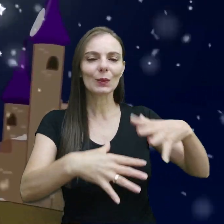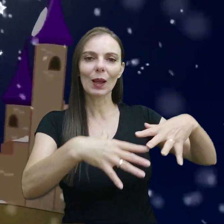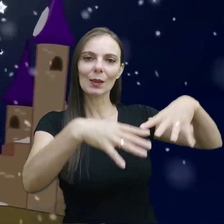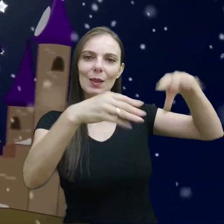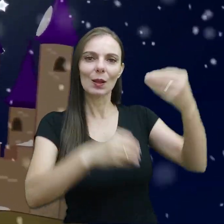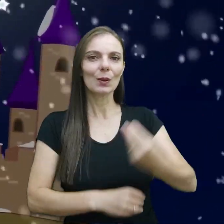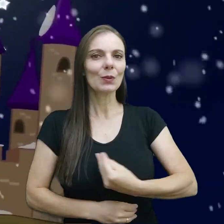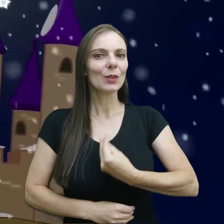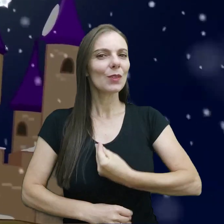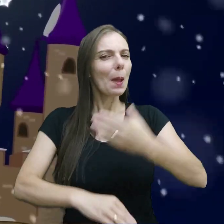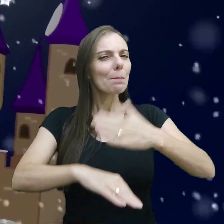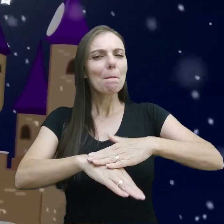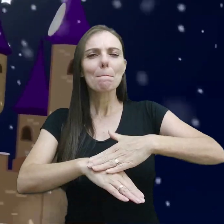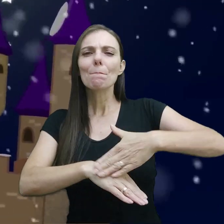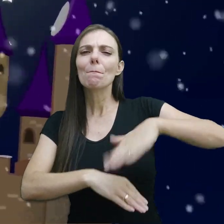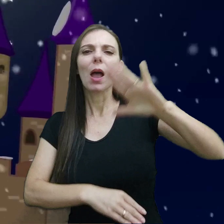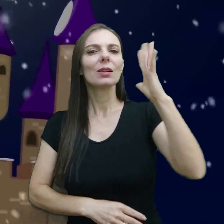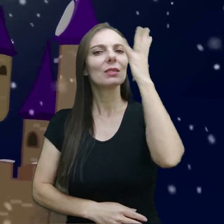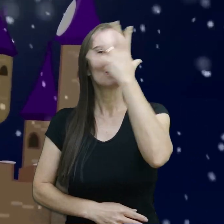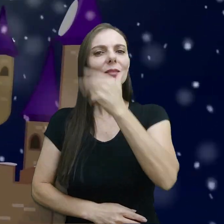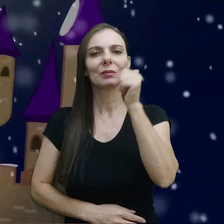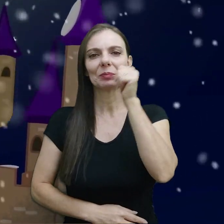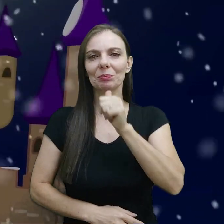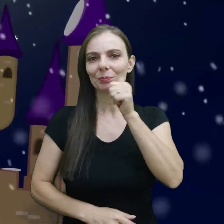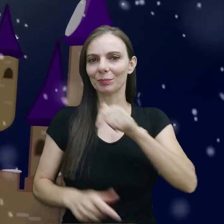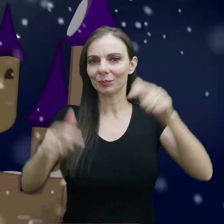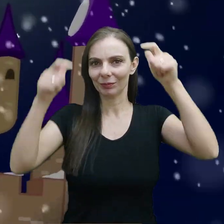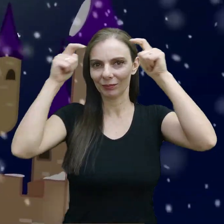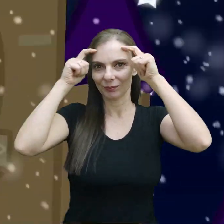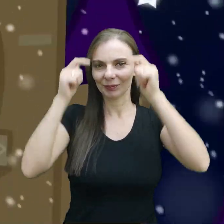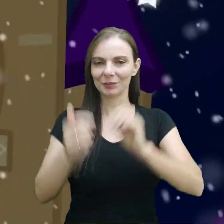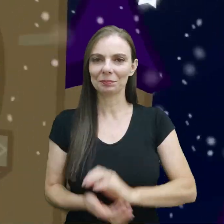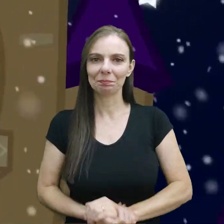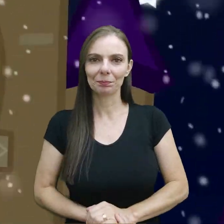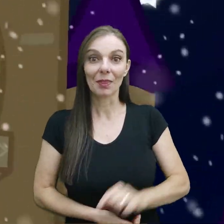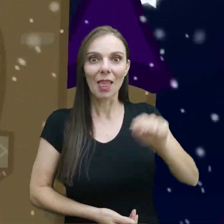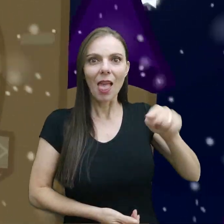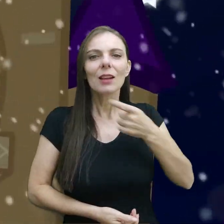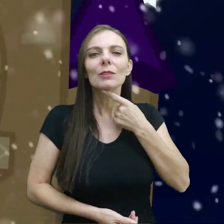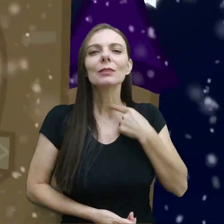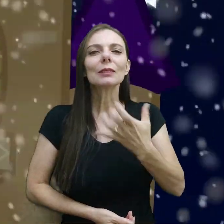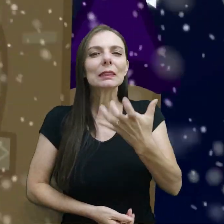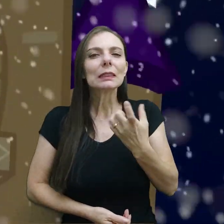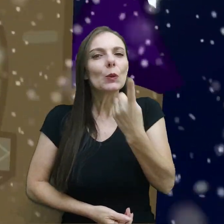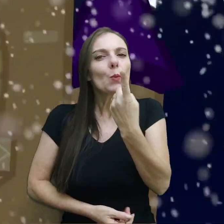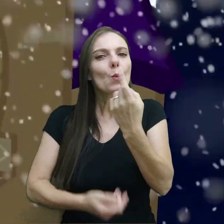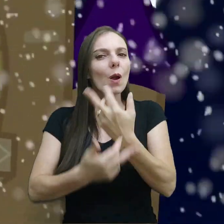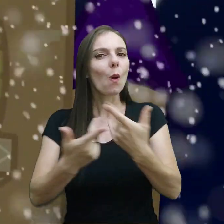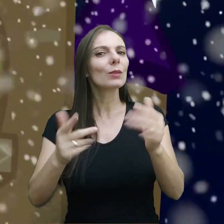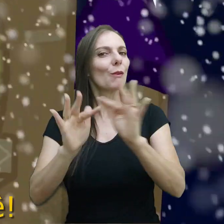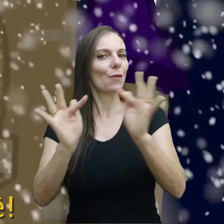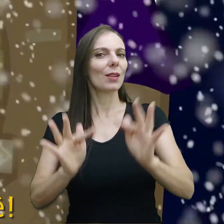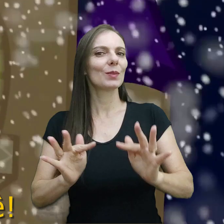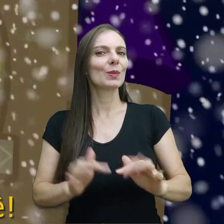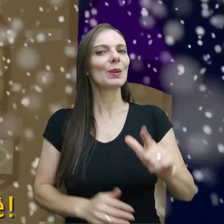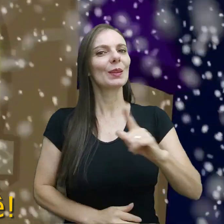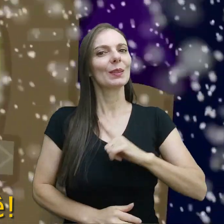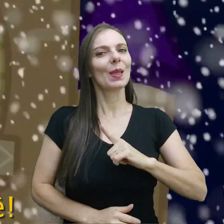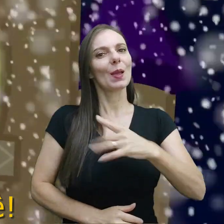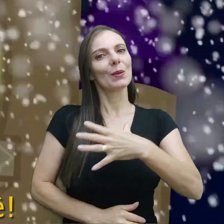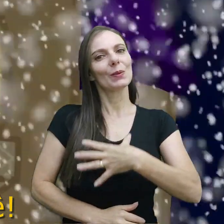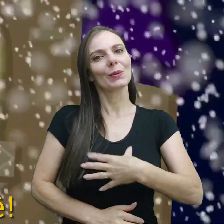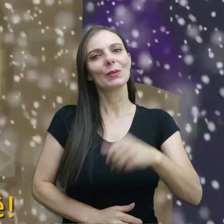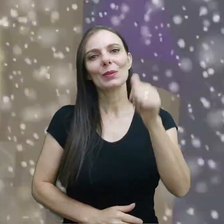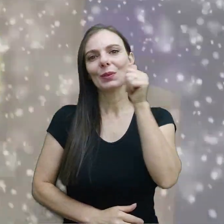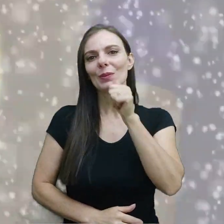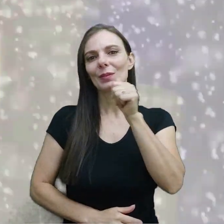castelo, vivia a mais bela rainha. A rainha só desejava uma coisa para ser feliz, ter uma linda